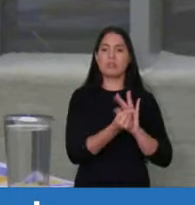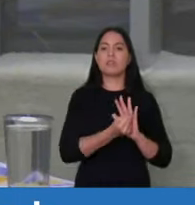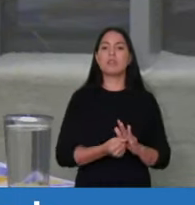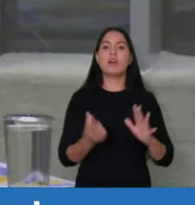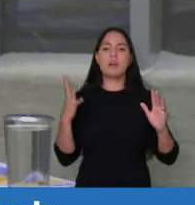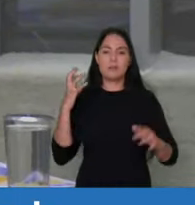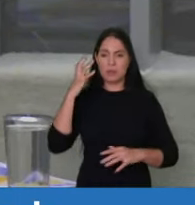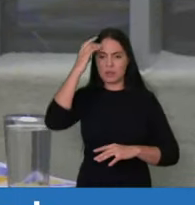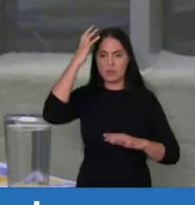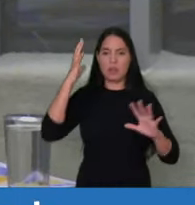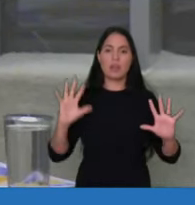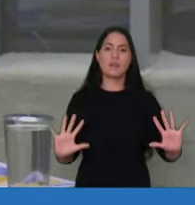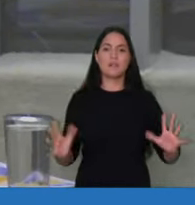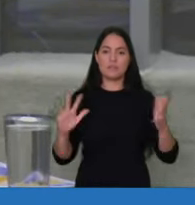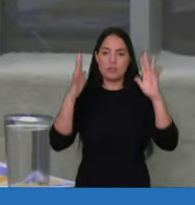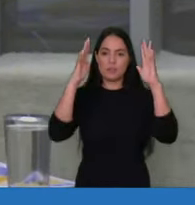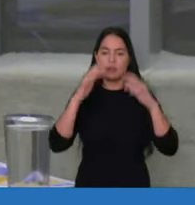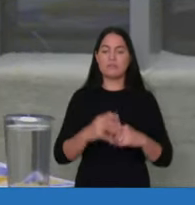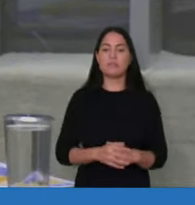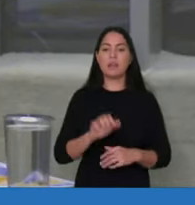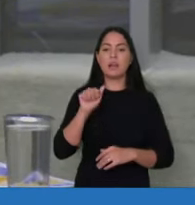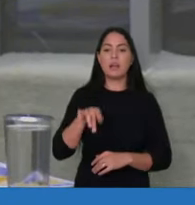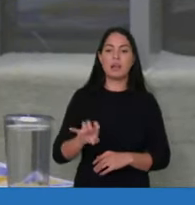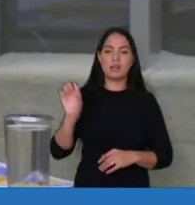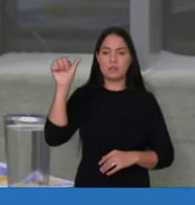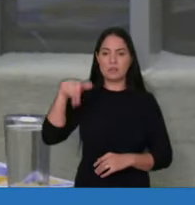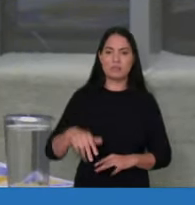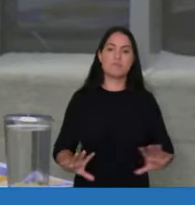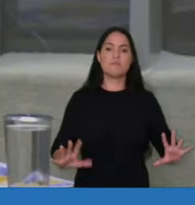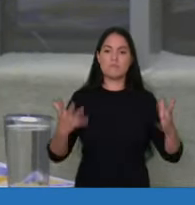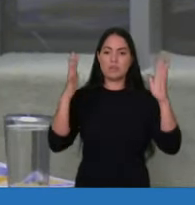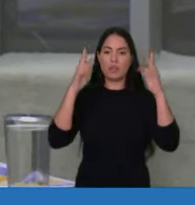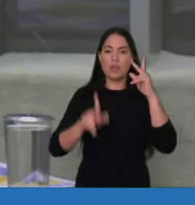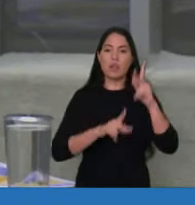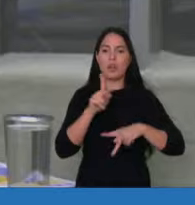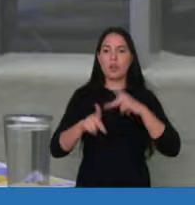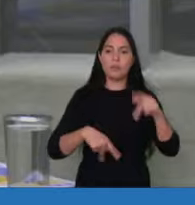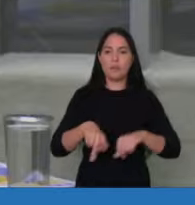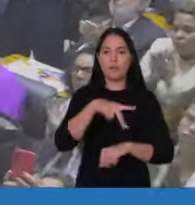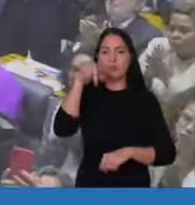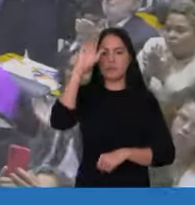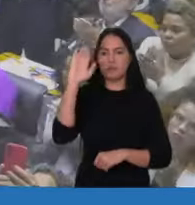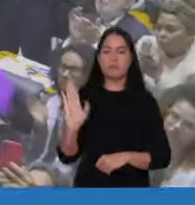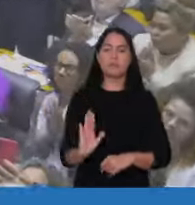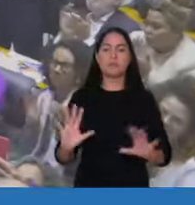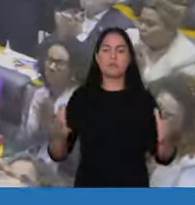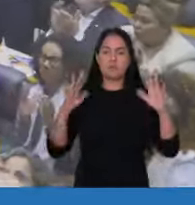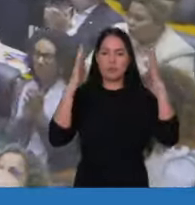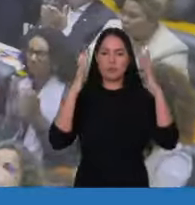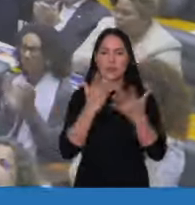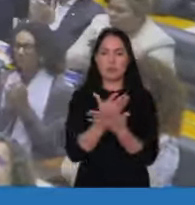Franco, viva Anderson Gomes, viva o povo brasileiro. Muito obrigado a todos e todas.